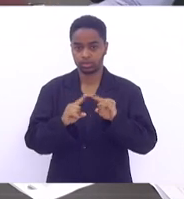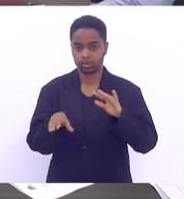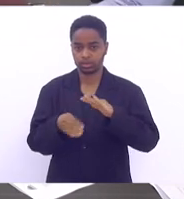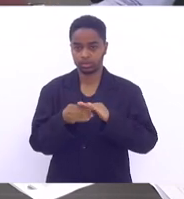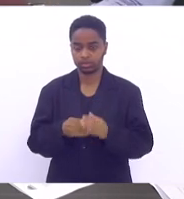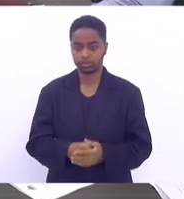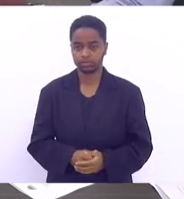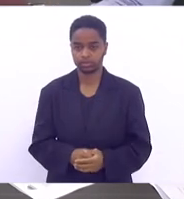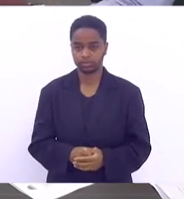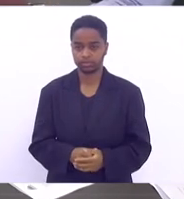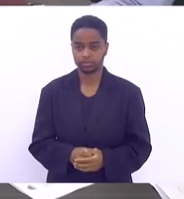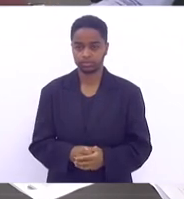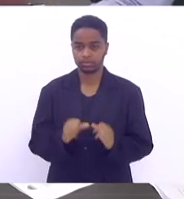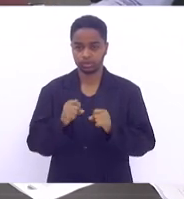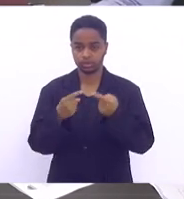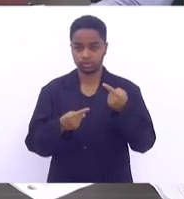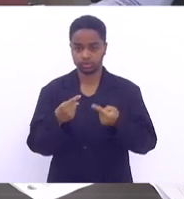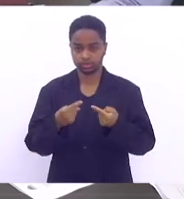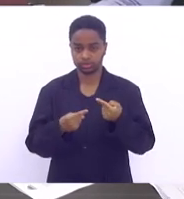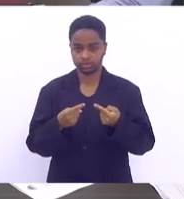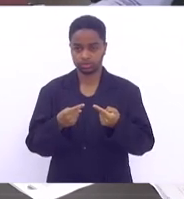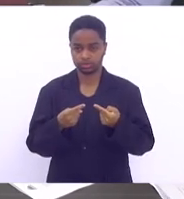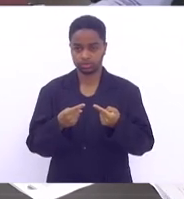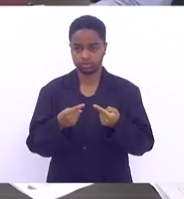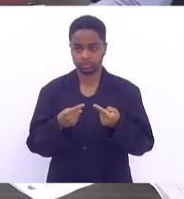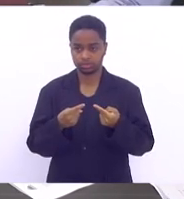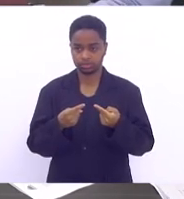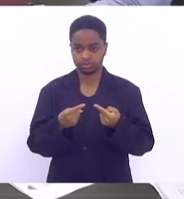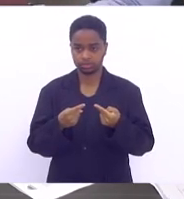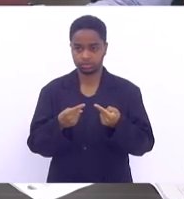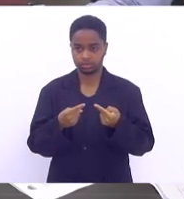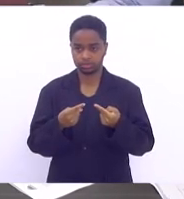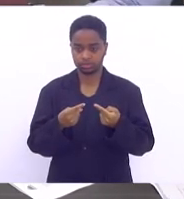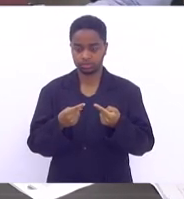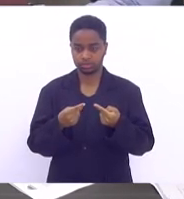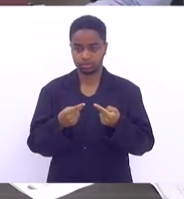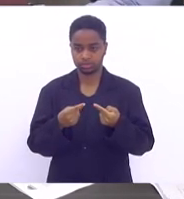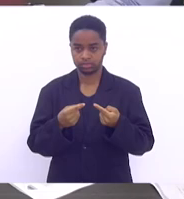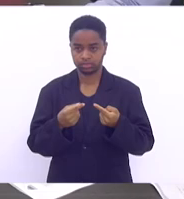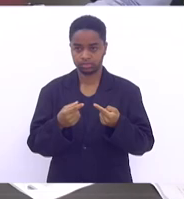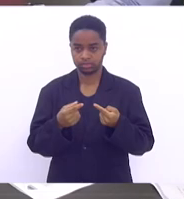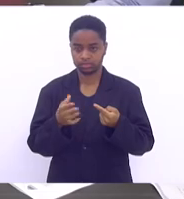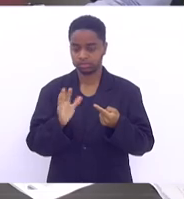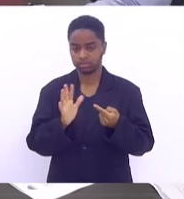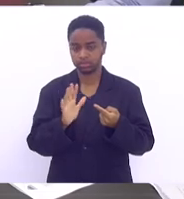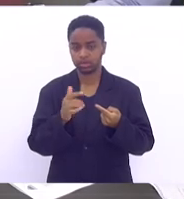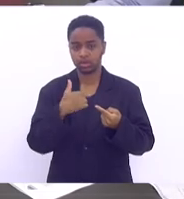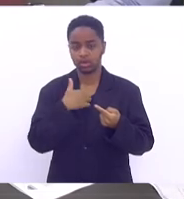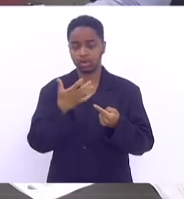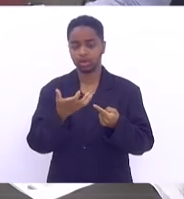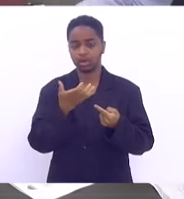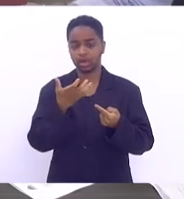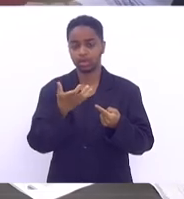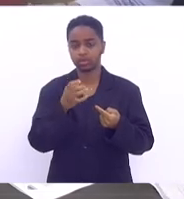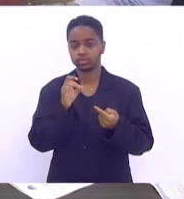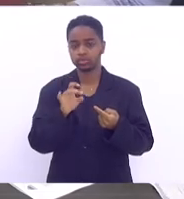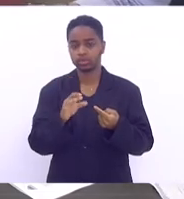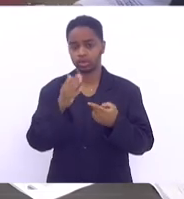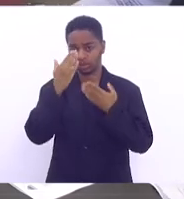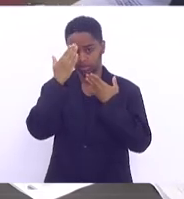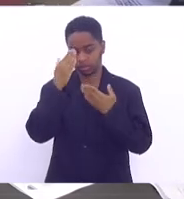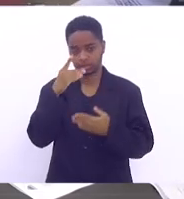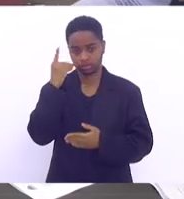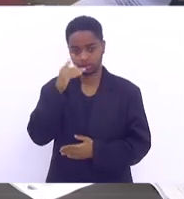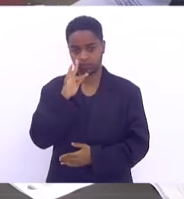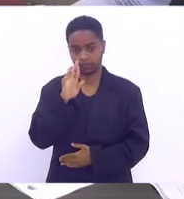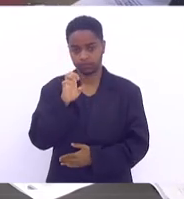Perfeito. Em discussão. É discutir, deputado De Laroli. Desculpe. Não, eu só quero agradecer ao deputado